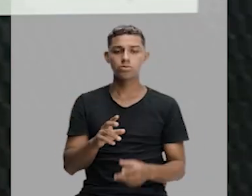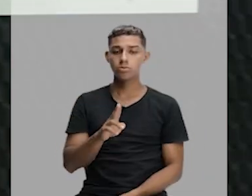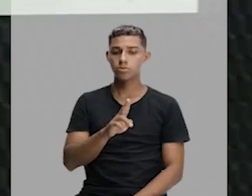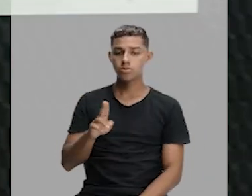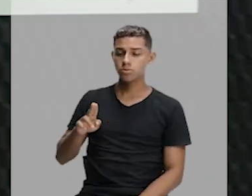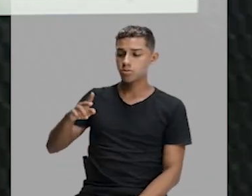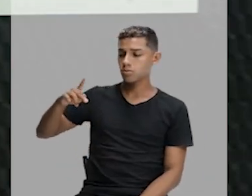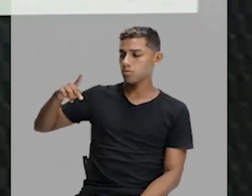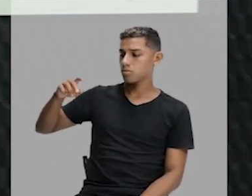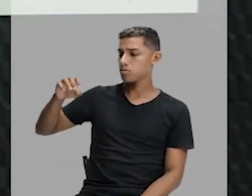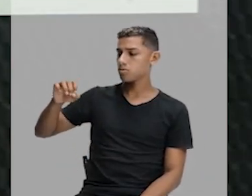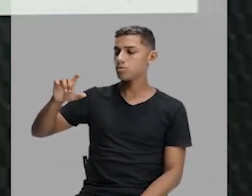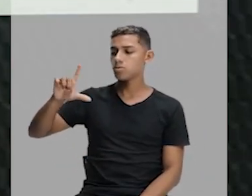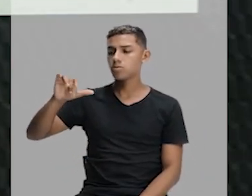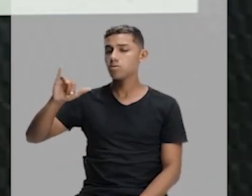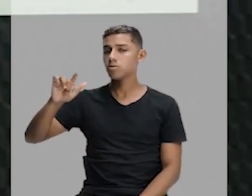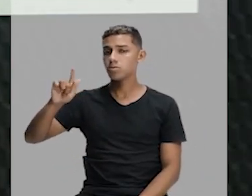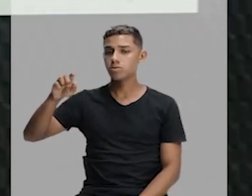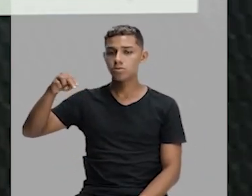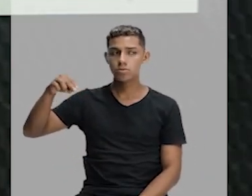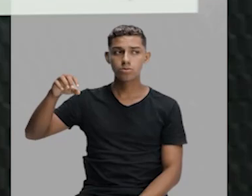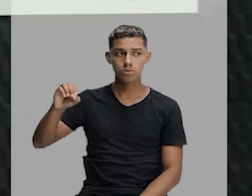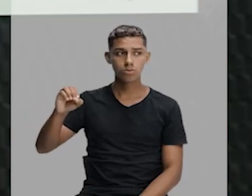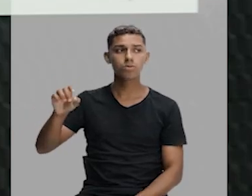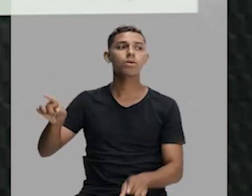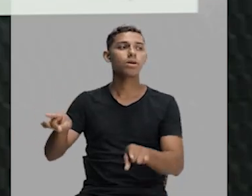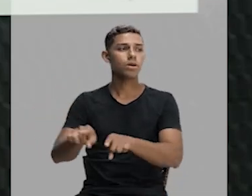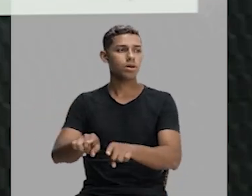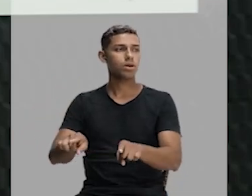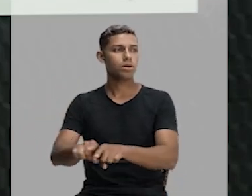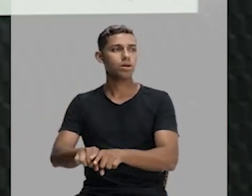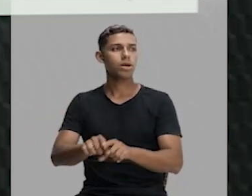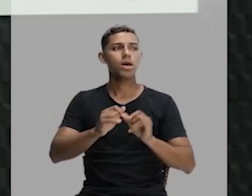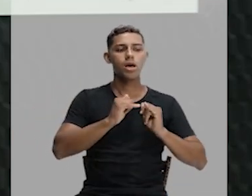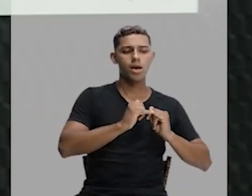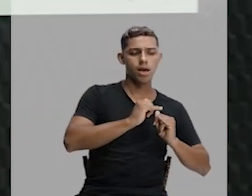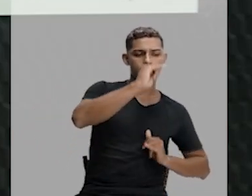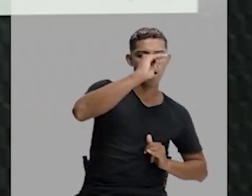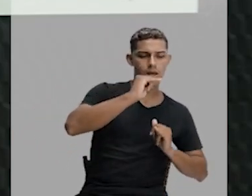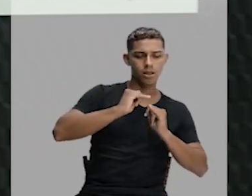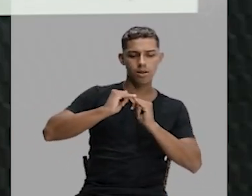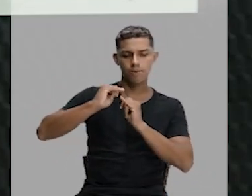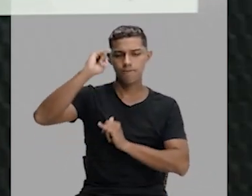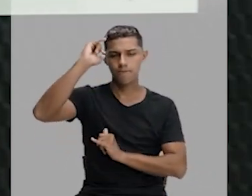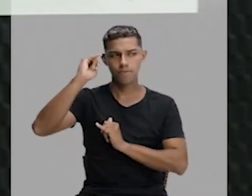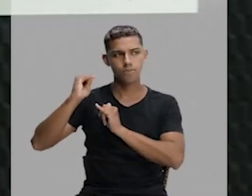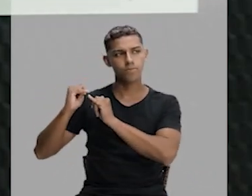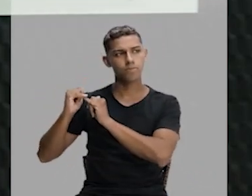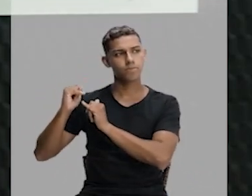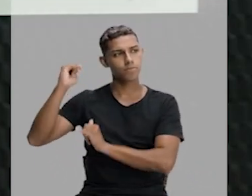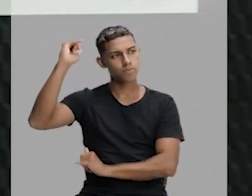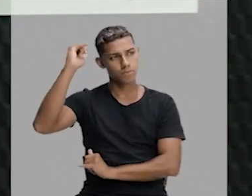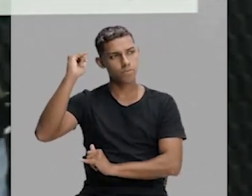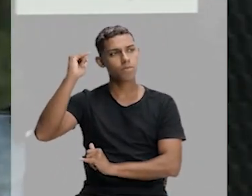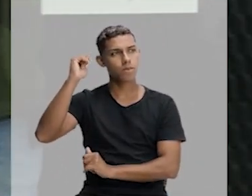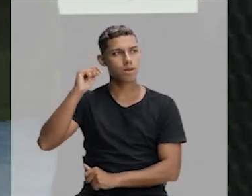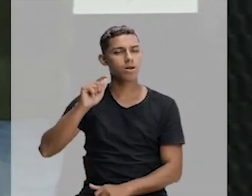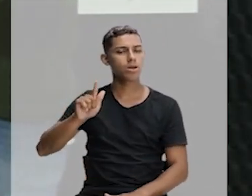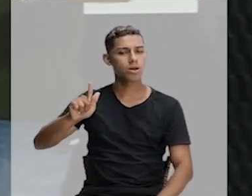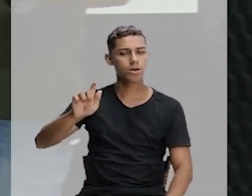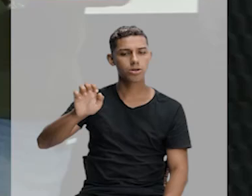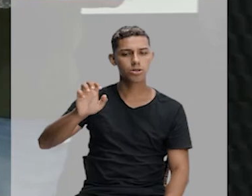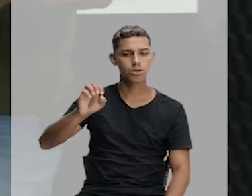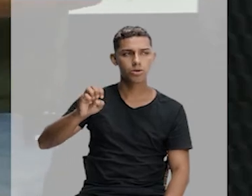né? E por retas que ligam os vértices desses polígonos. Tá? Formando esse sólido geométrico